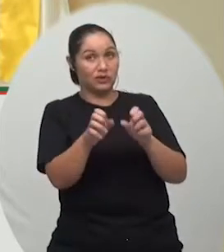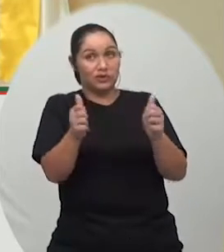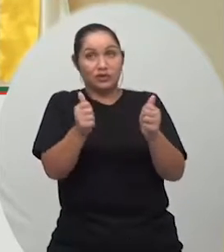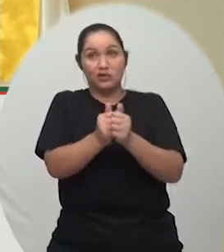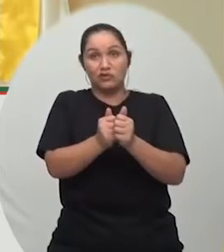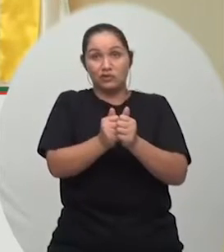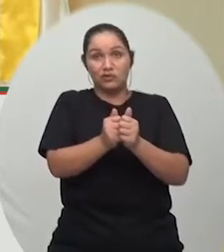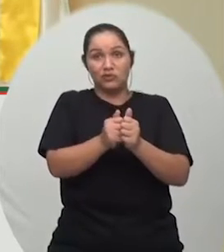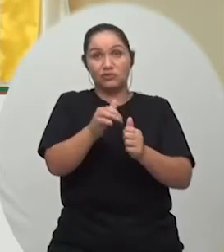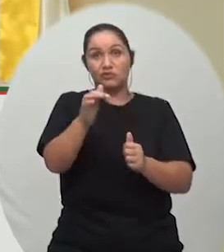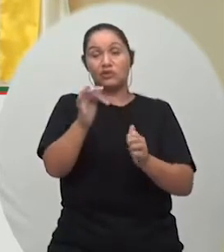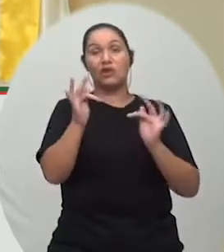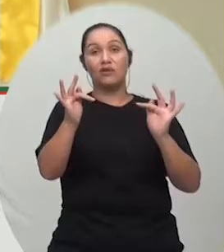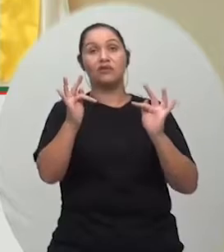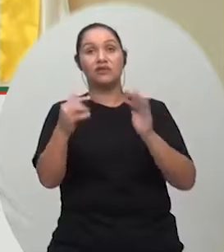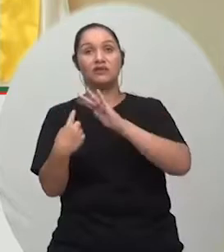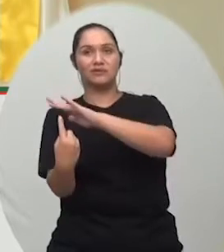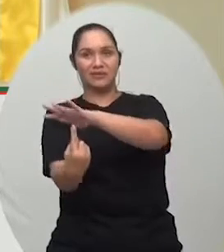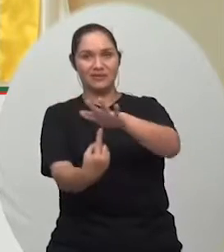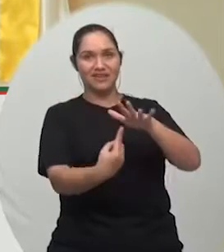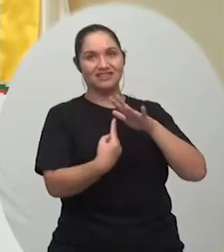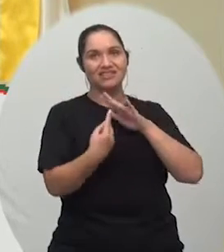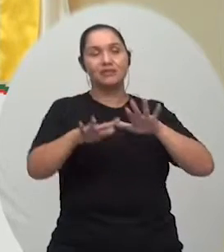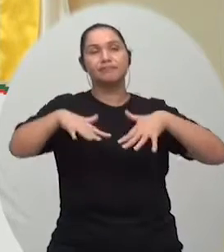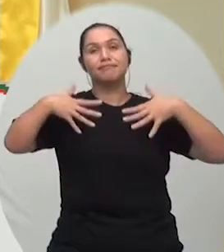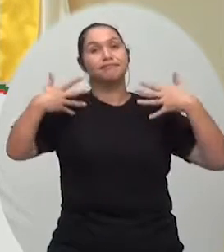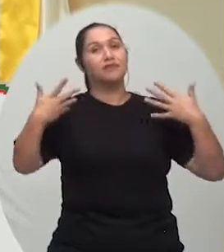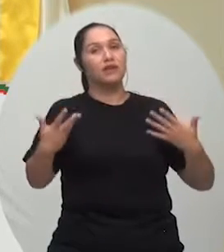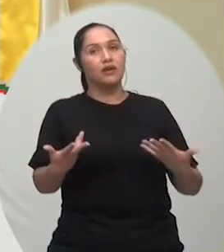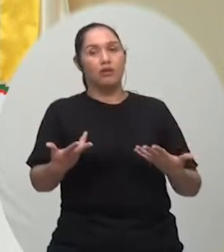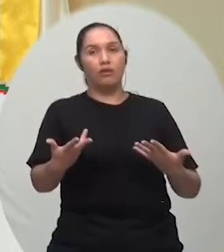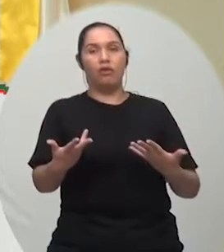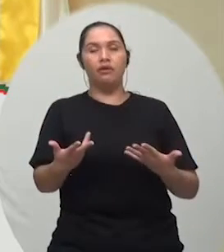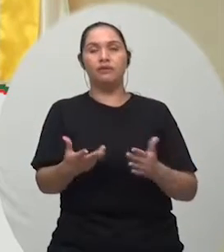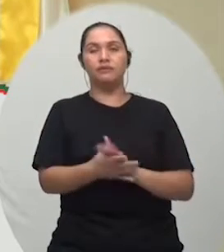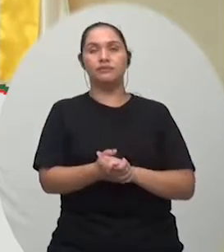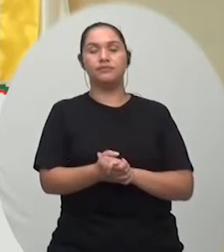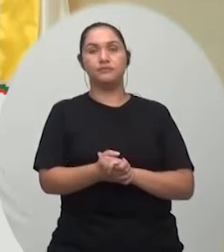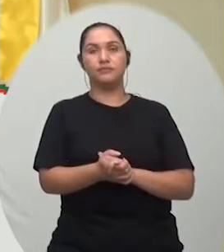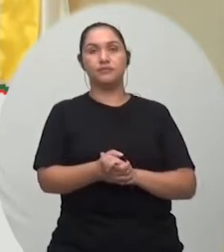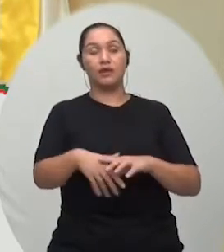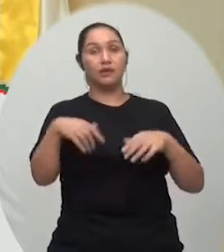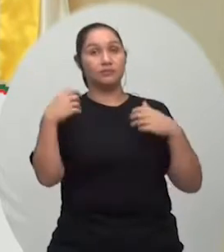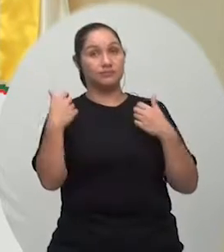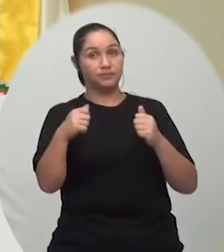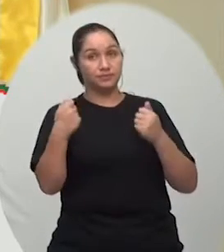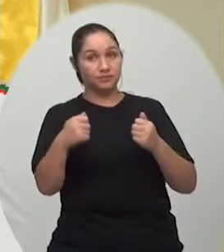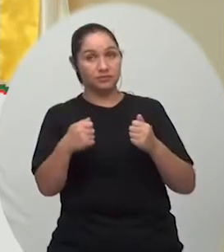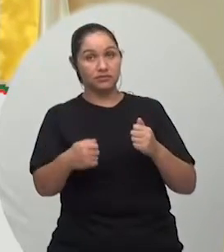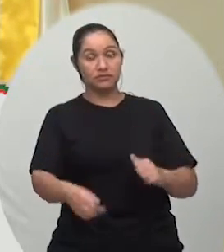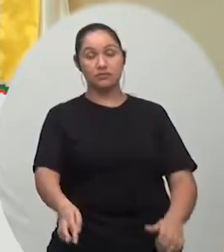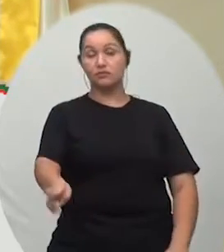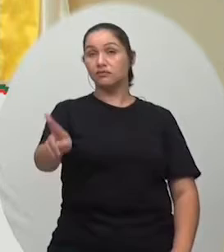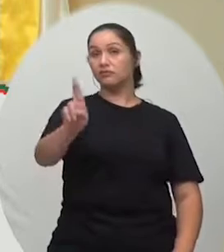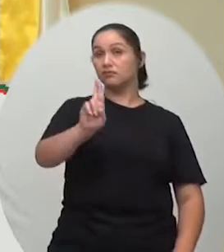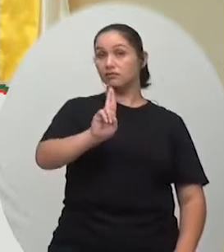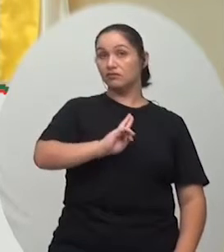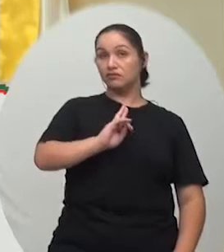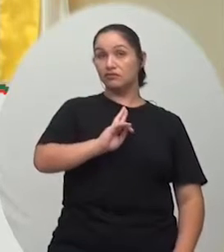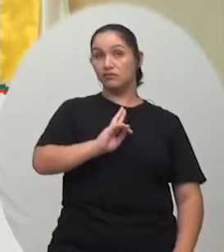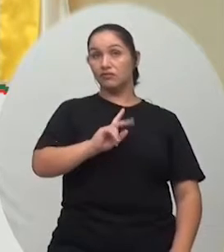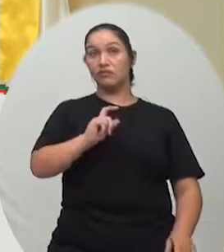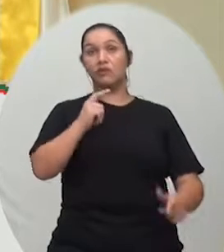Então, a FANCRI, a fundação, tem que dar uma resposta para nós por que que não